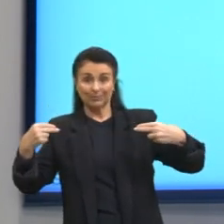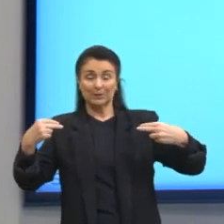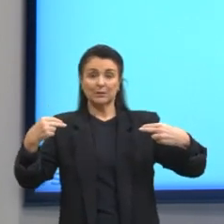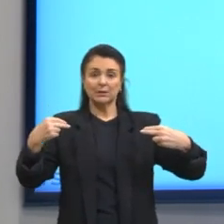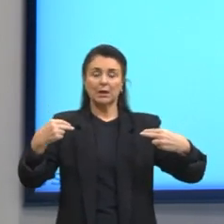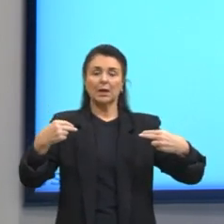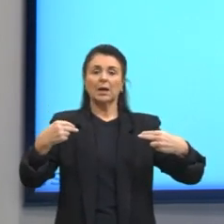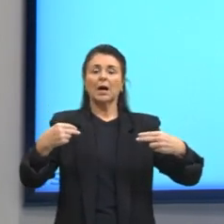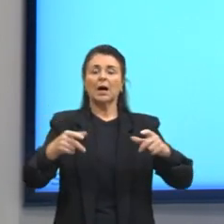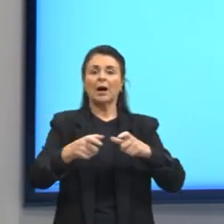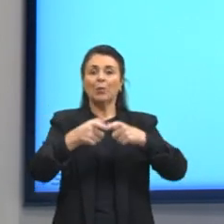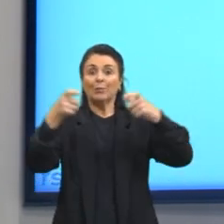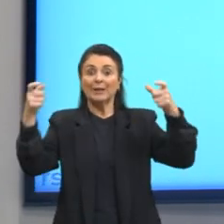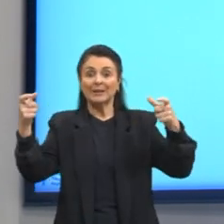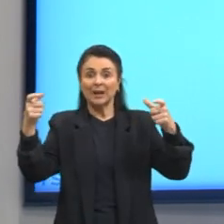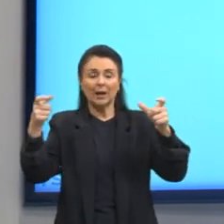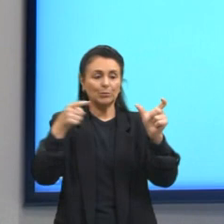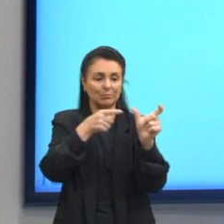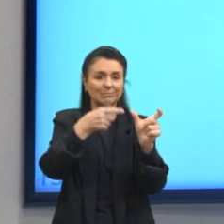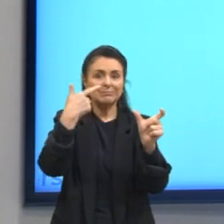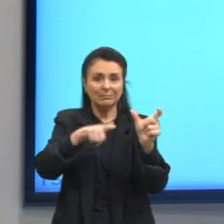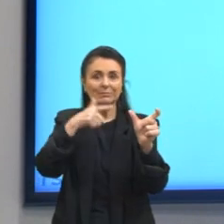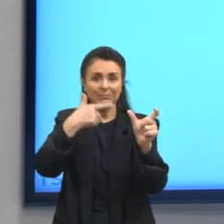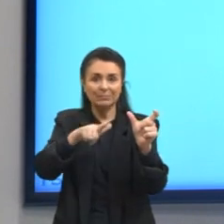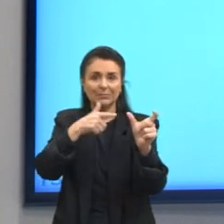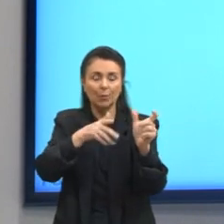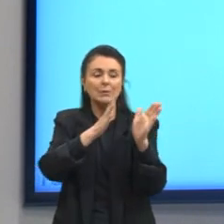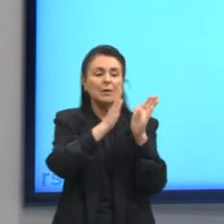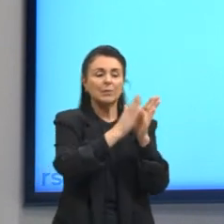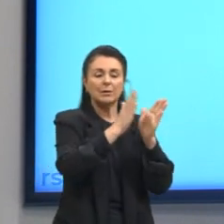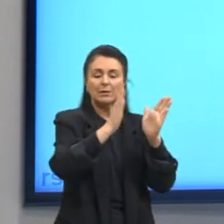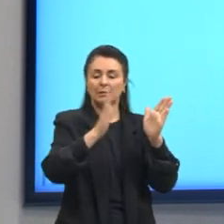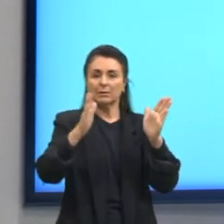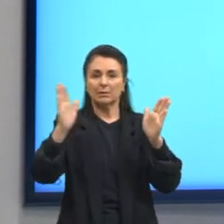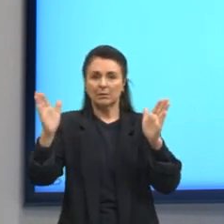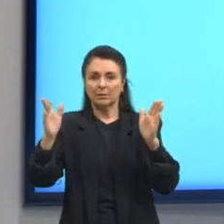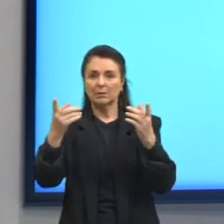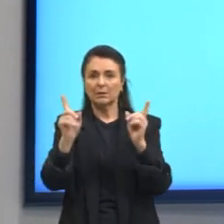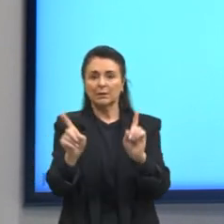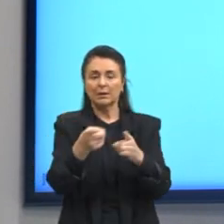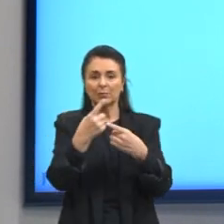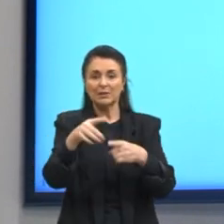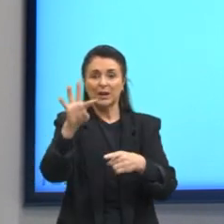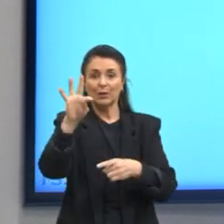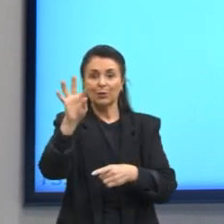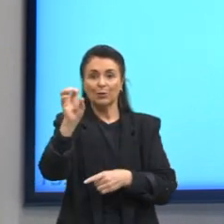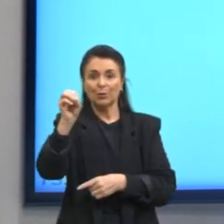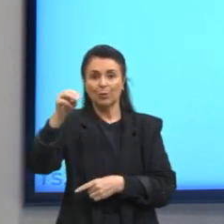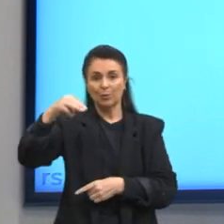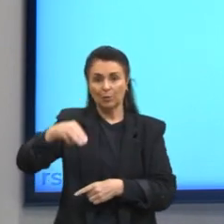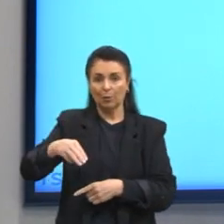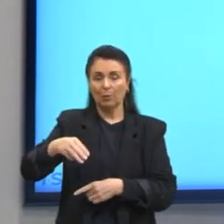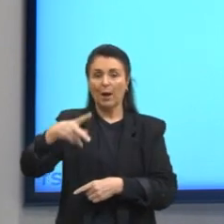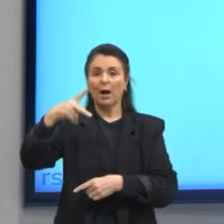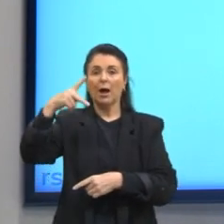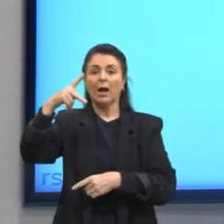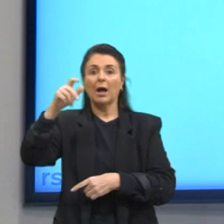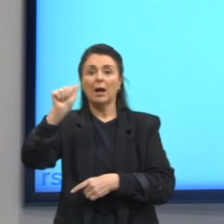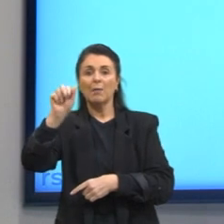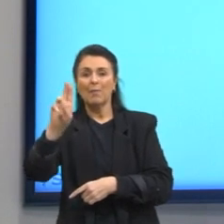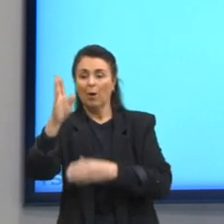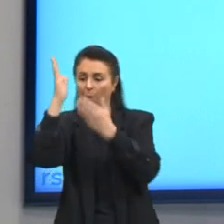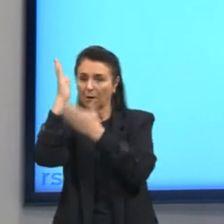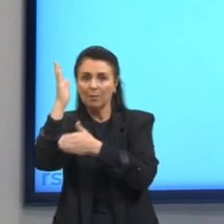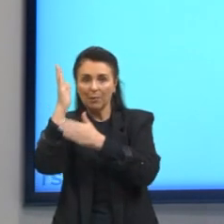termos repetidos com sensivelmente então aquele gente tem na música do Tom Jobim é pau é pedra